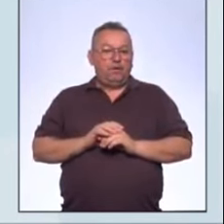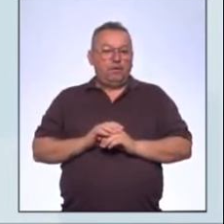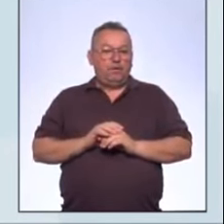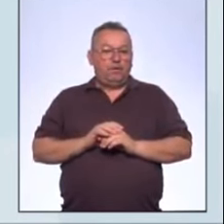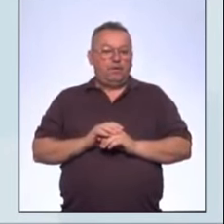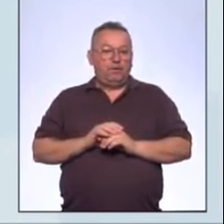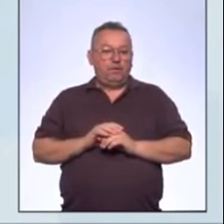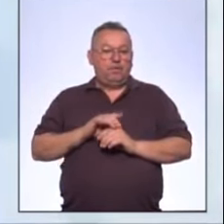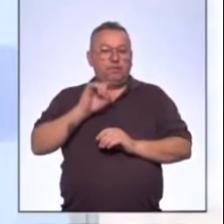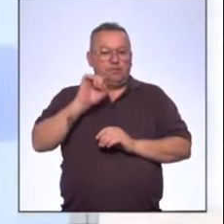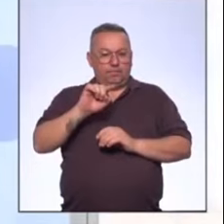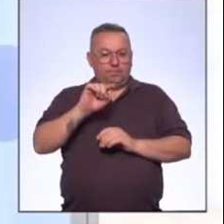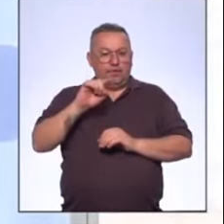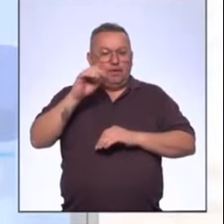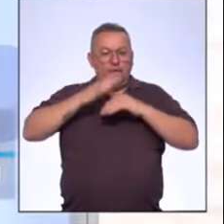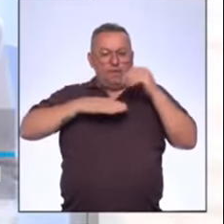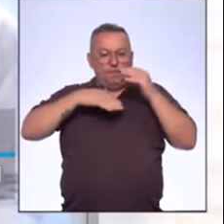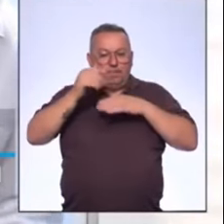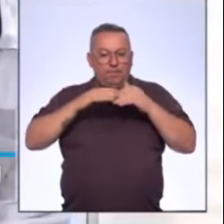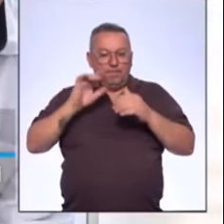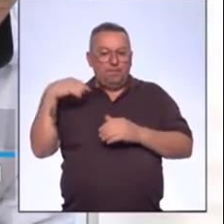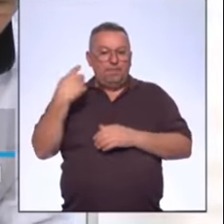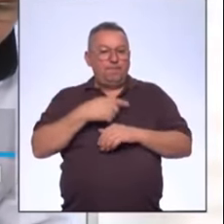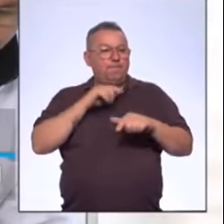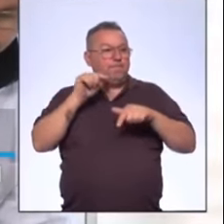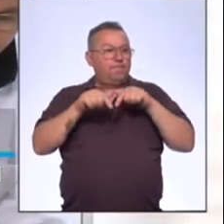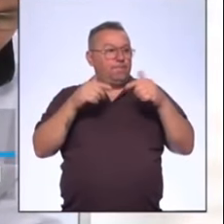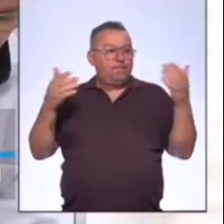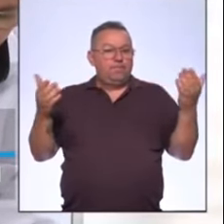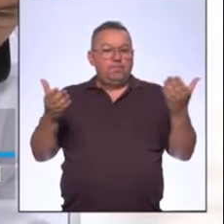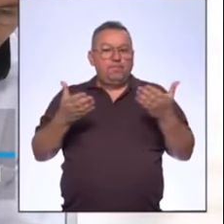Ok? Então essa aí é a habilidade que a gente vai trabalhar hoje.